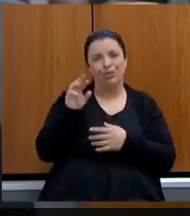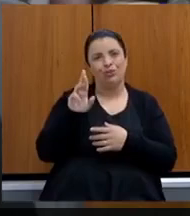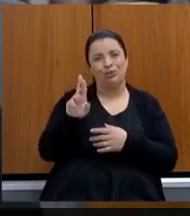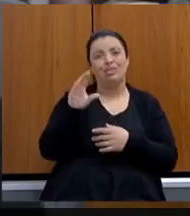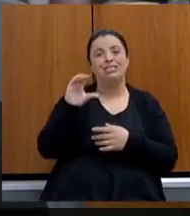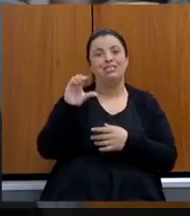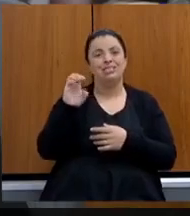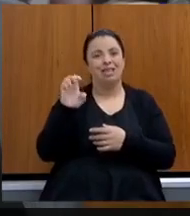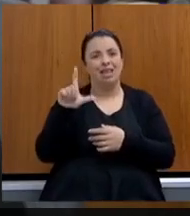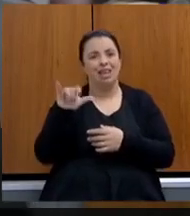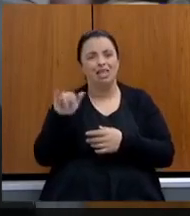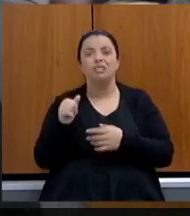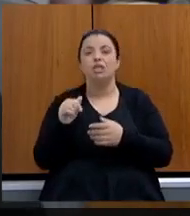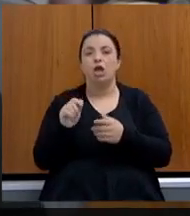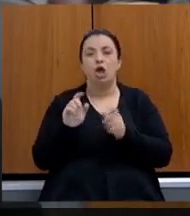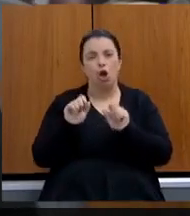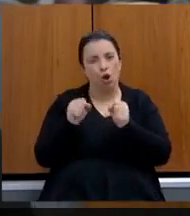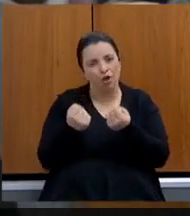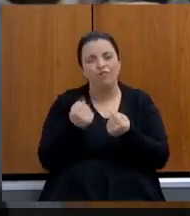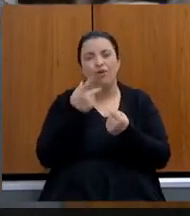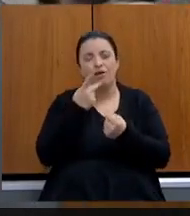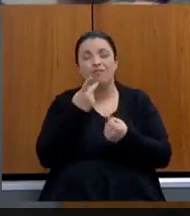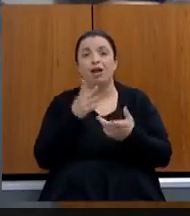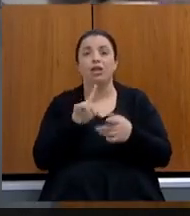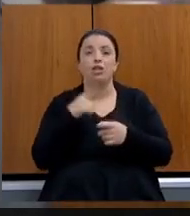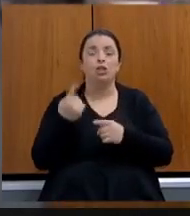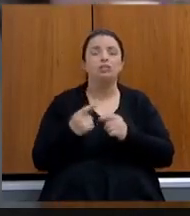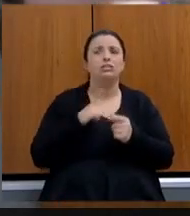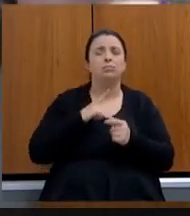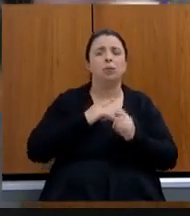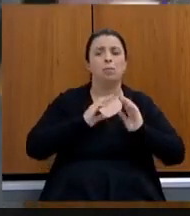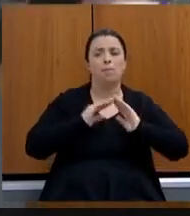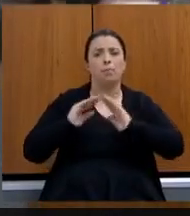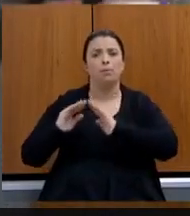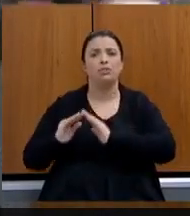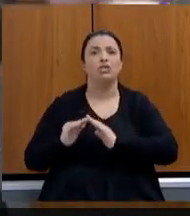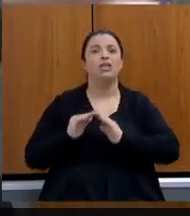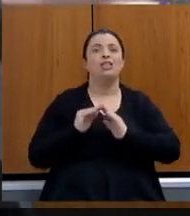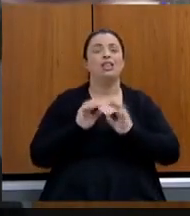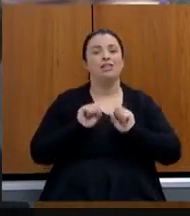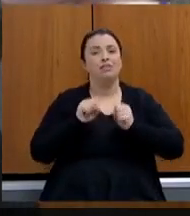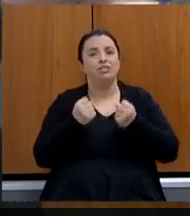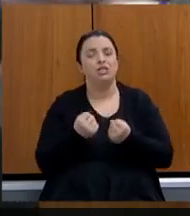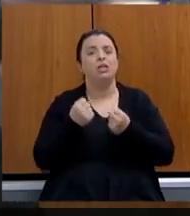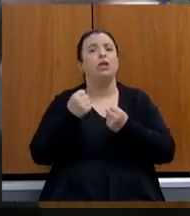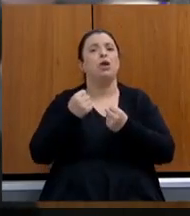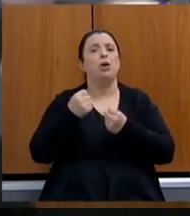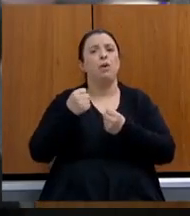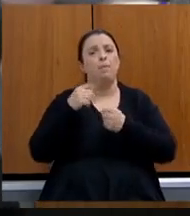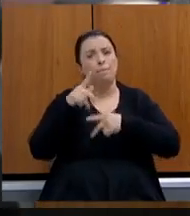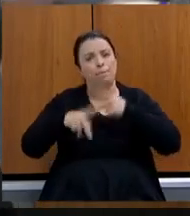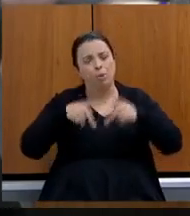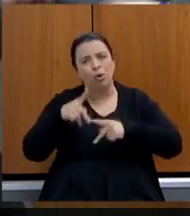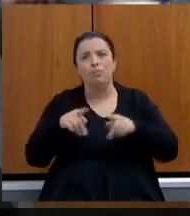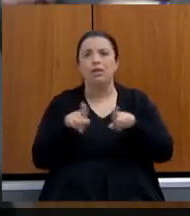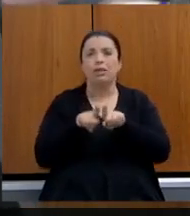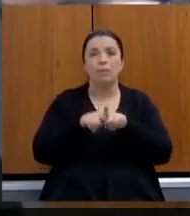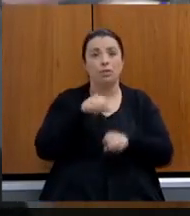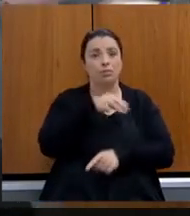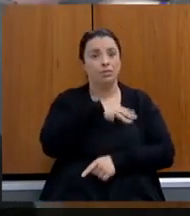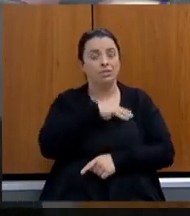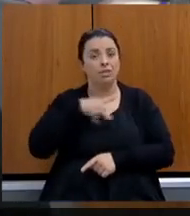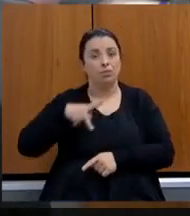recebido muitas demandas Deputado inclusive da Defensoria Pública do Ministério Público que nos vêm relatando casos dramáticos